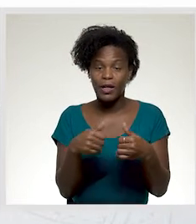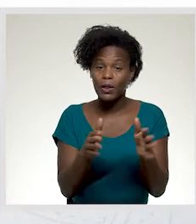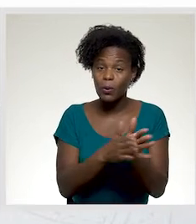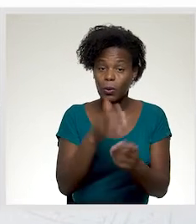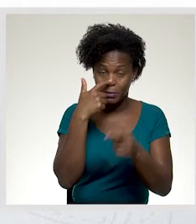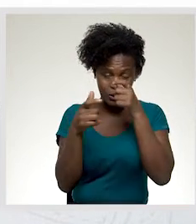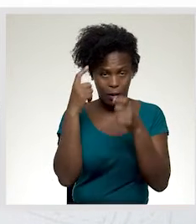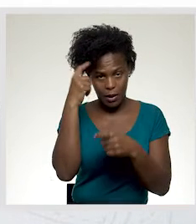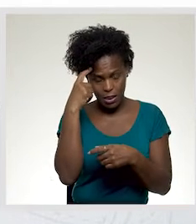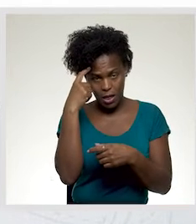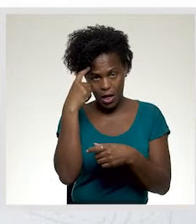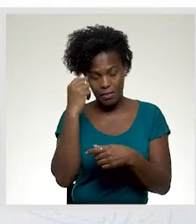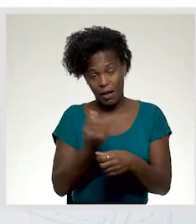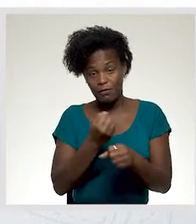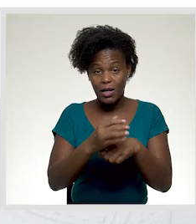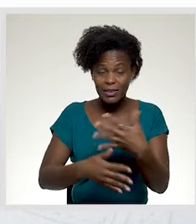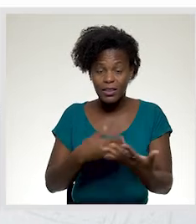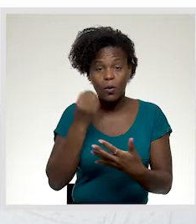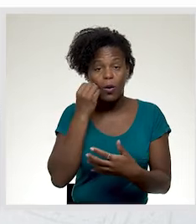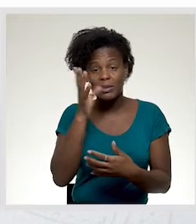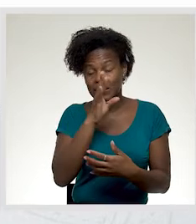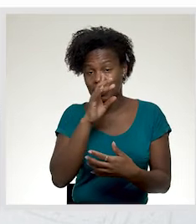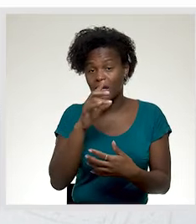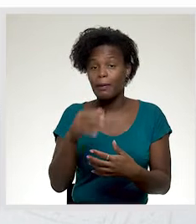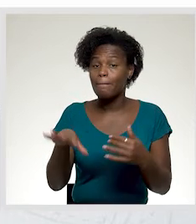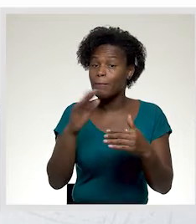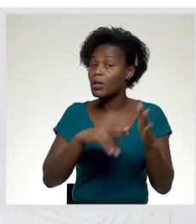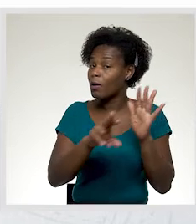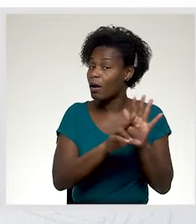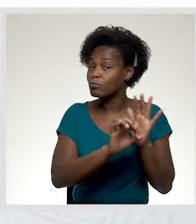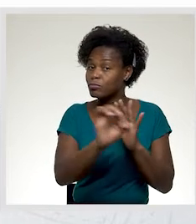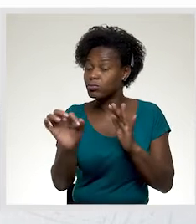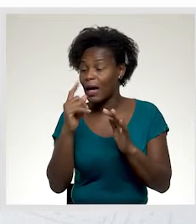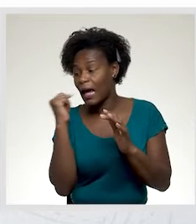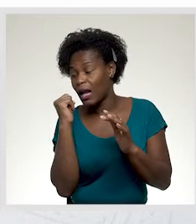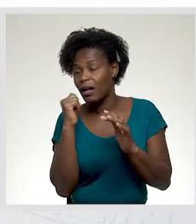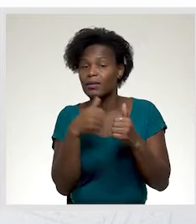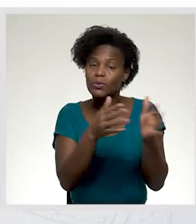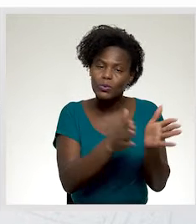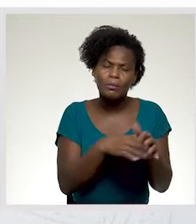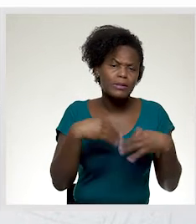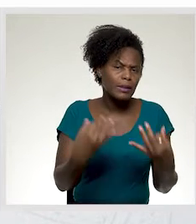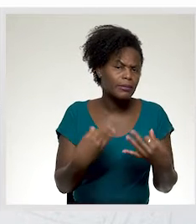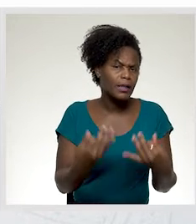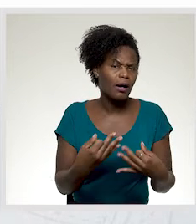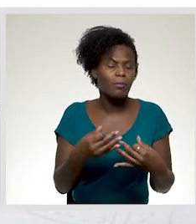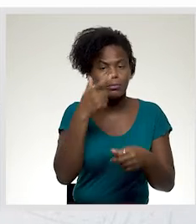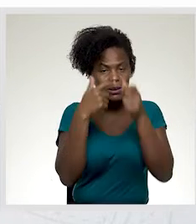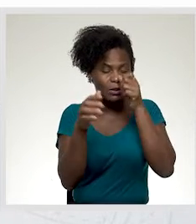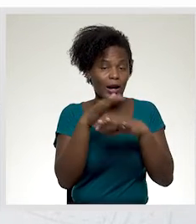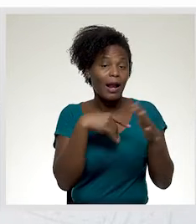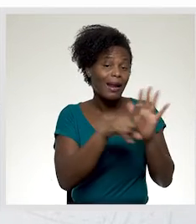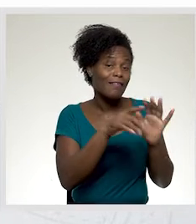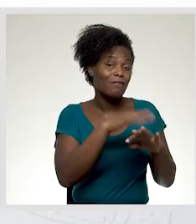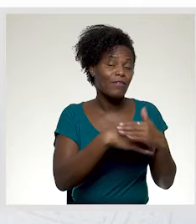ser racional deve agir como se, através das suas máximas, ele é, a todo tempo, um legislador